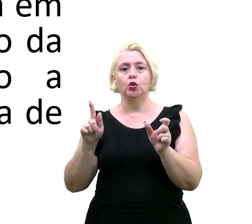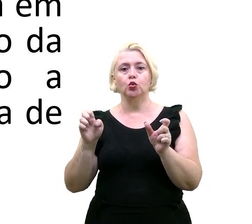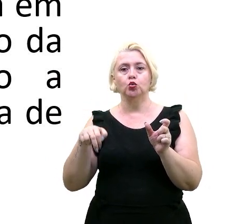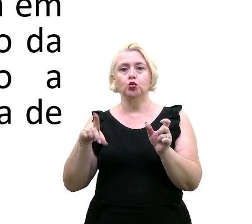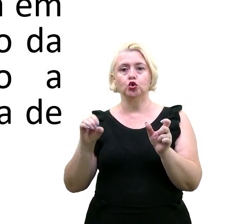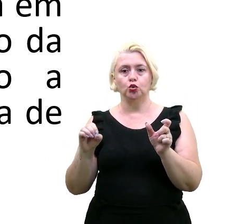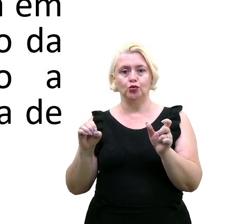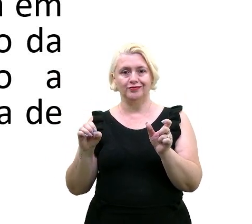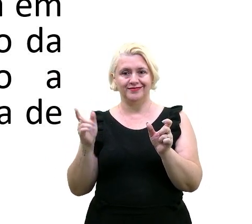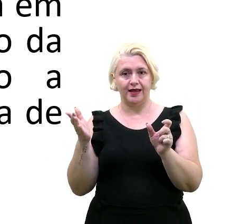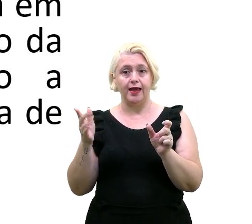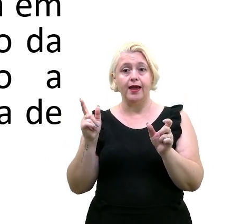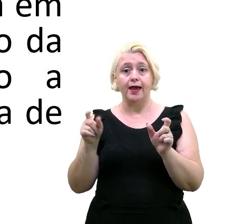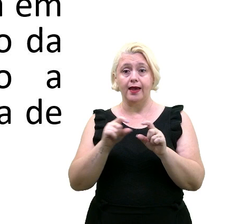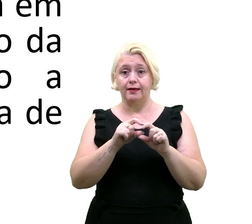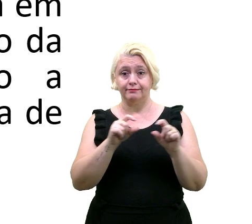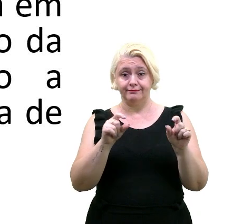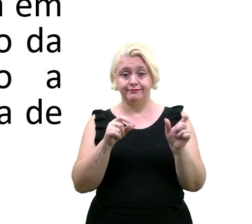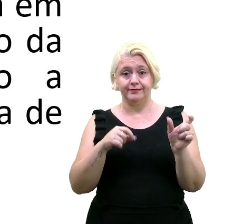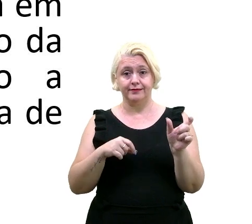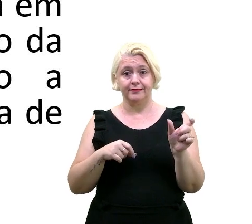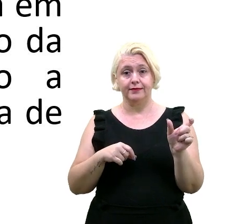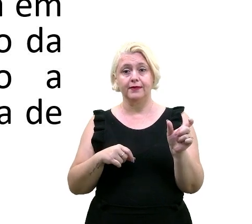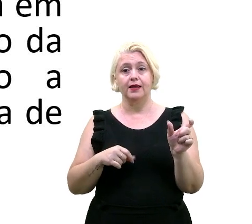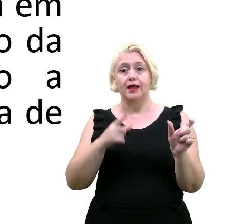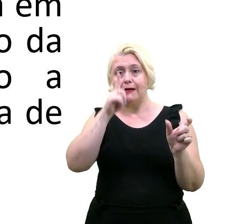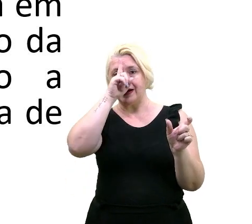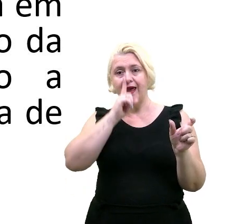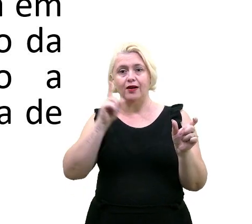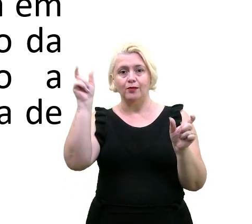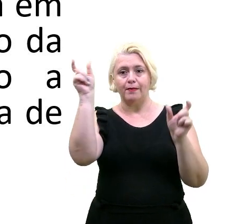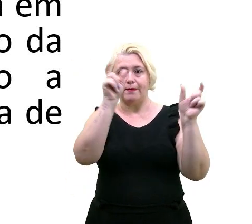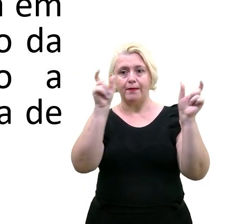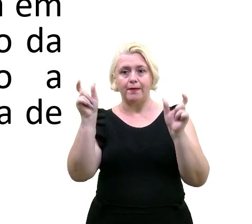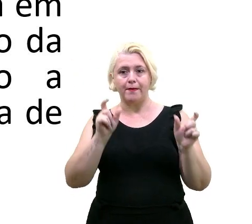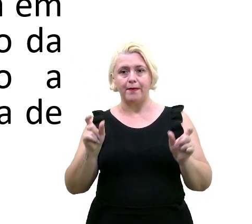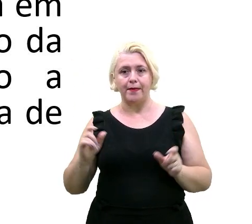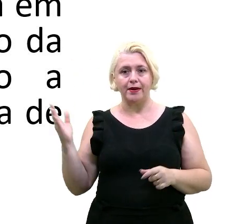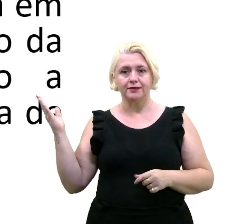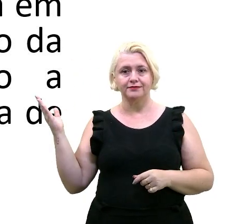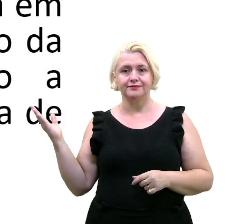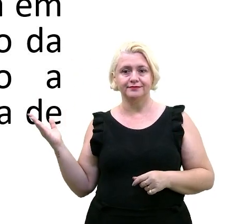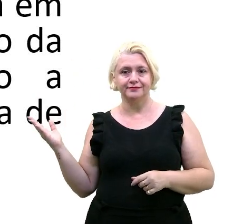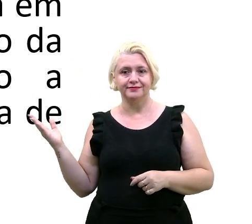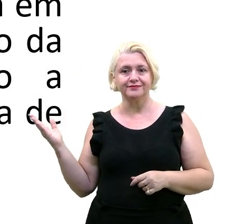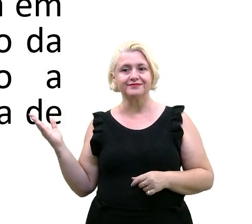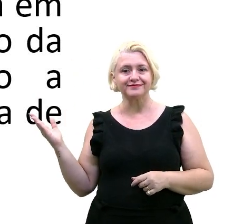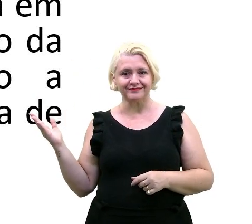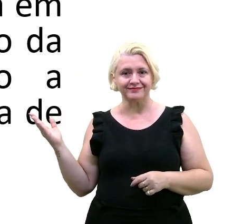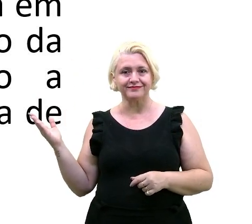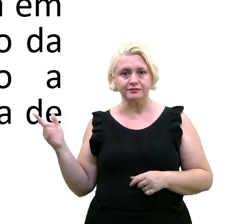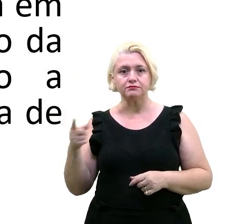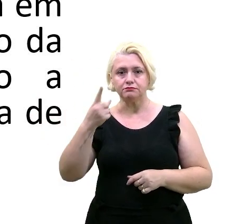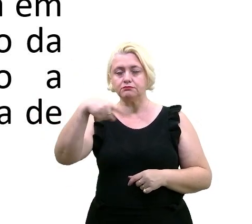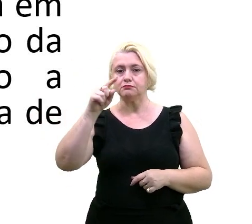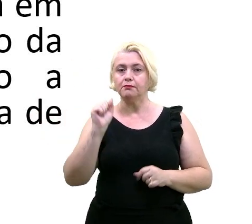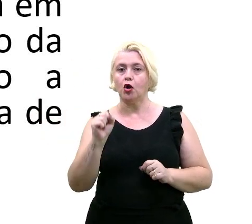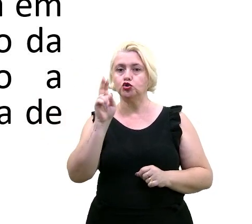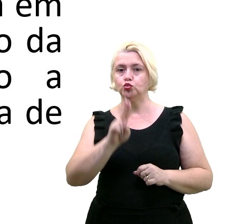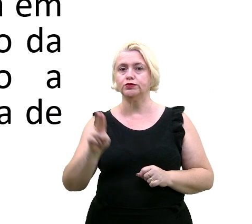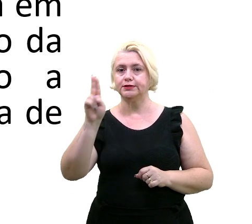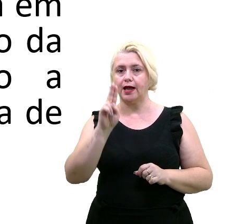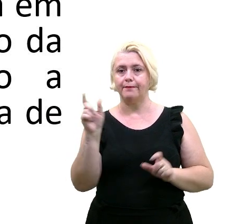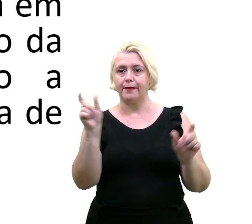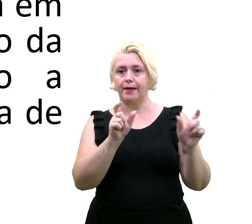seguindo essa linha uma vez que também por conta e nós temos o